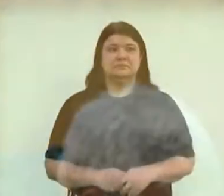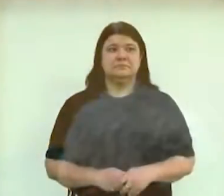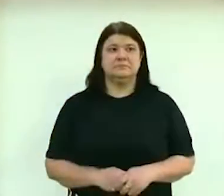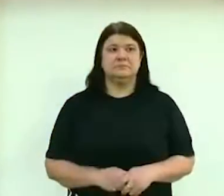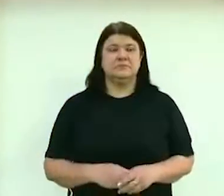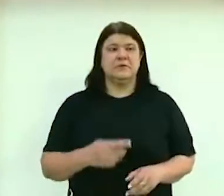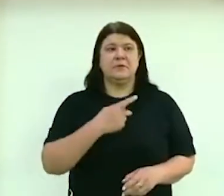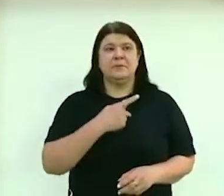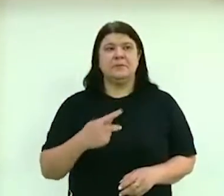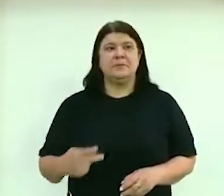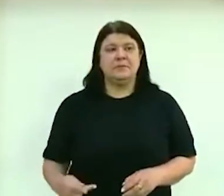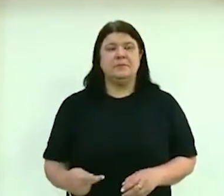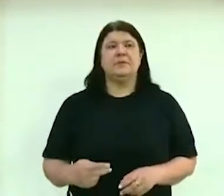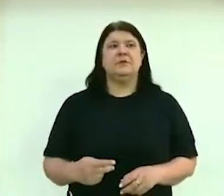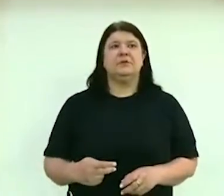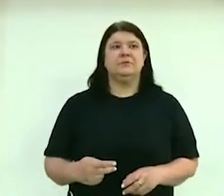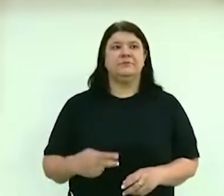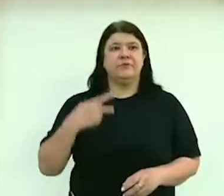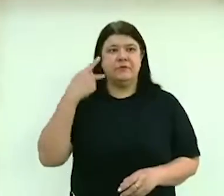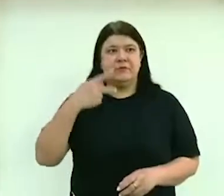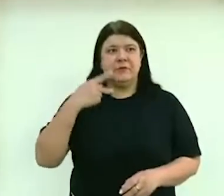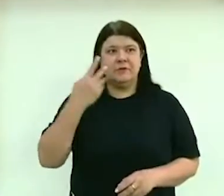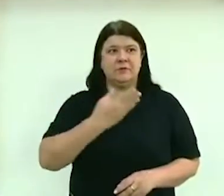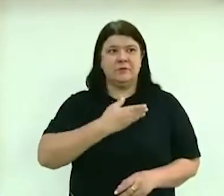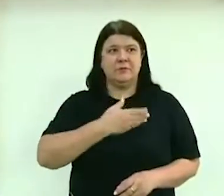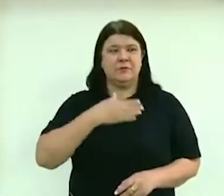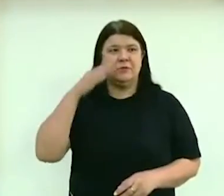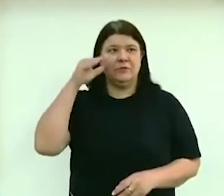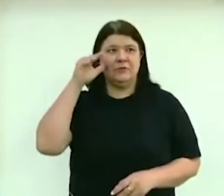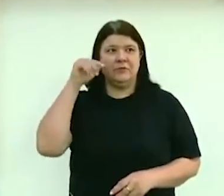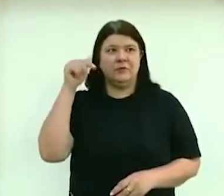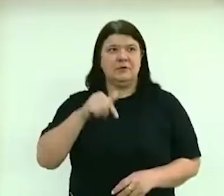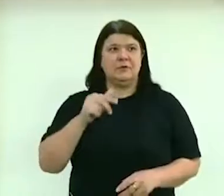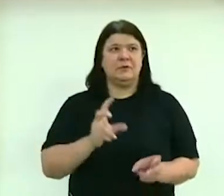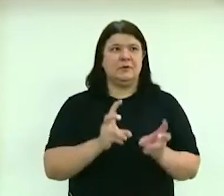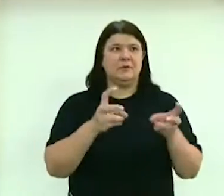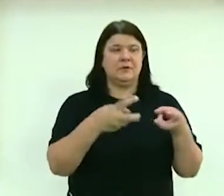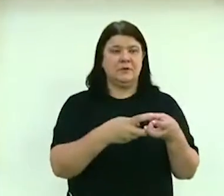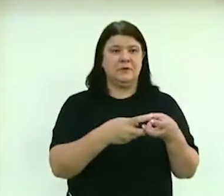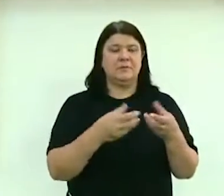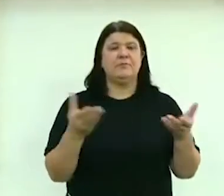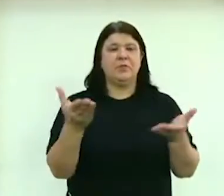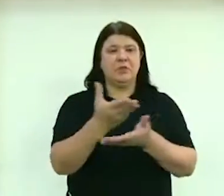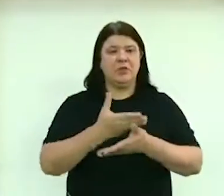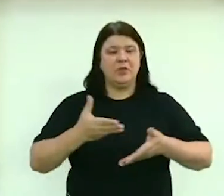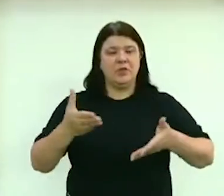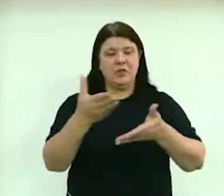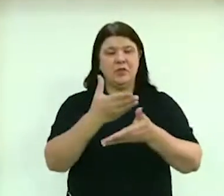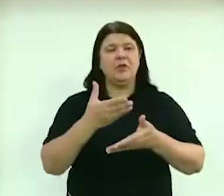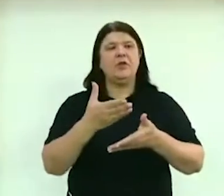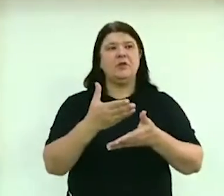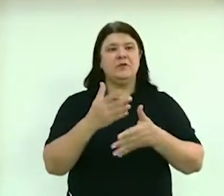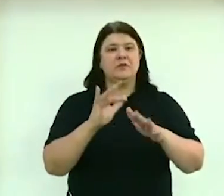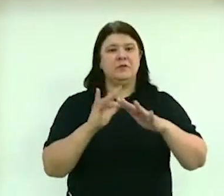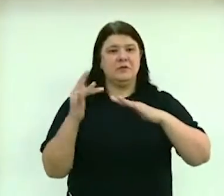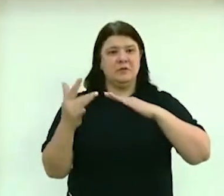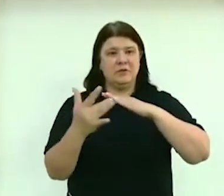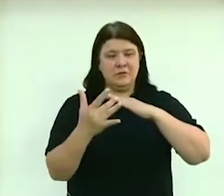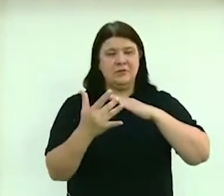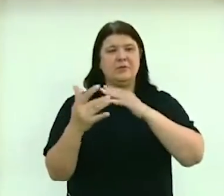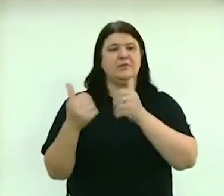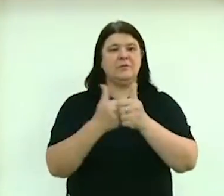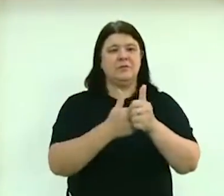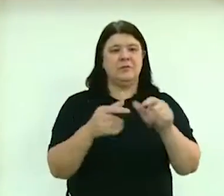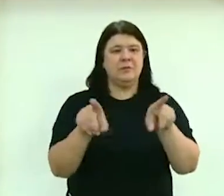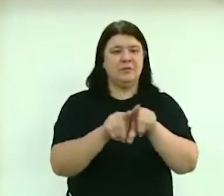Senhor presidente, nobres pares, funcionários da casa, vocês que nos acompanham através do site da Câmara Municipal e das